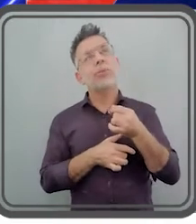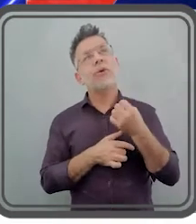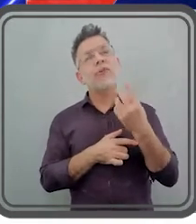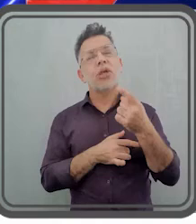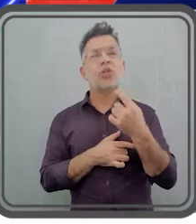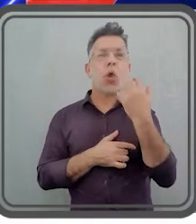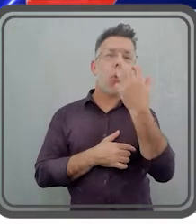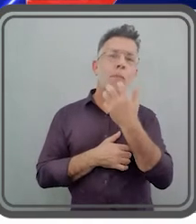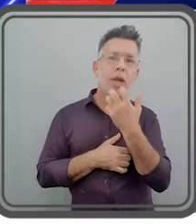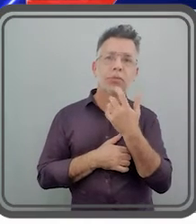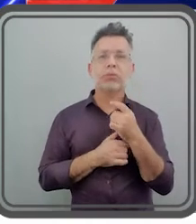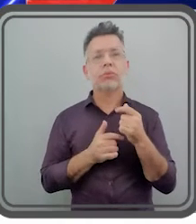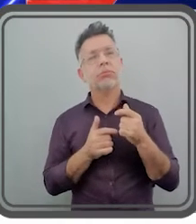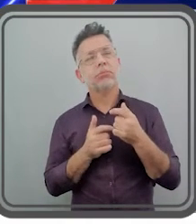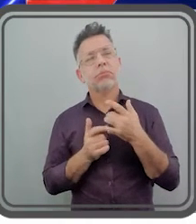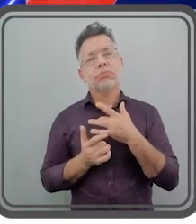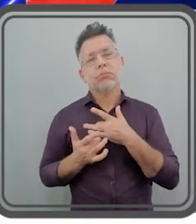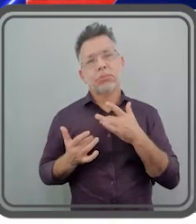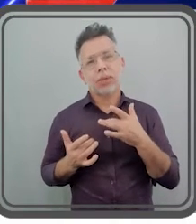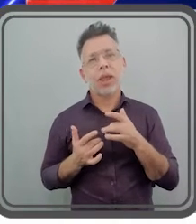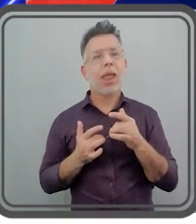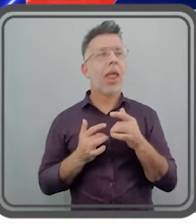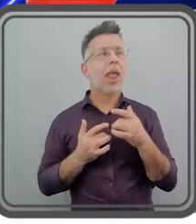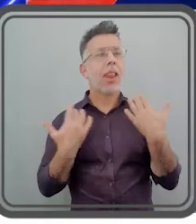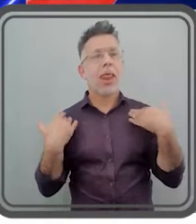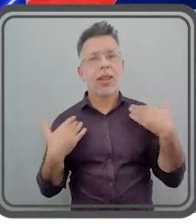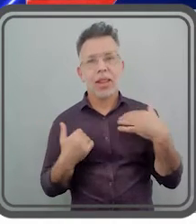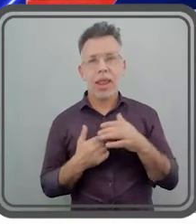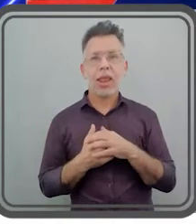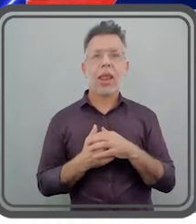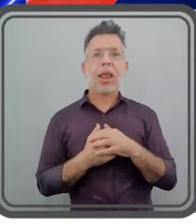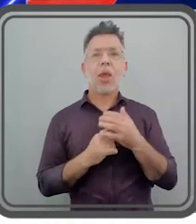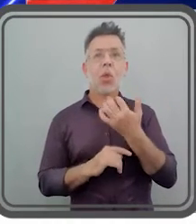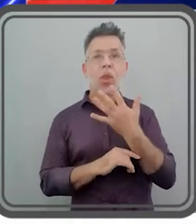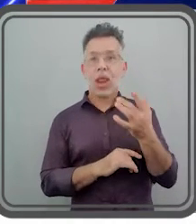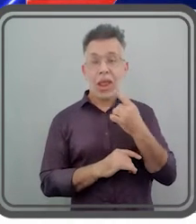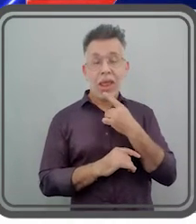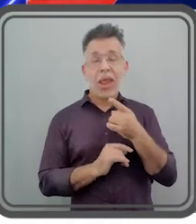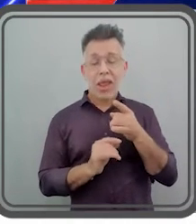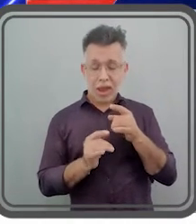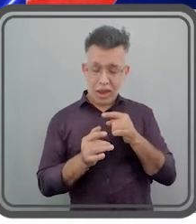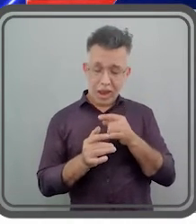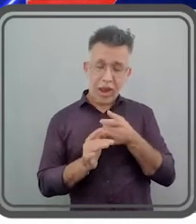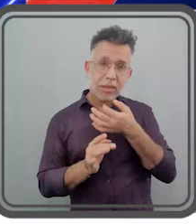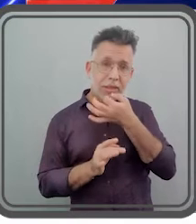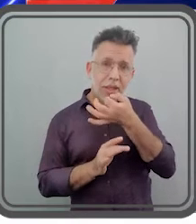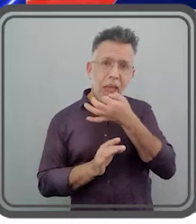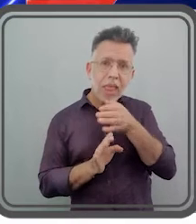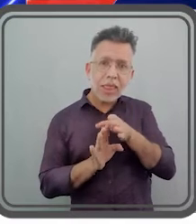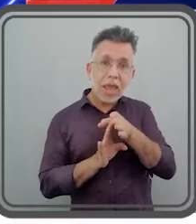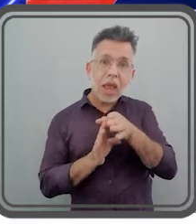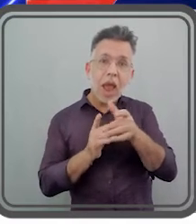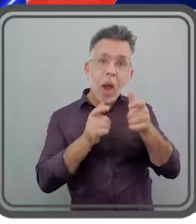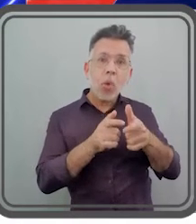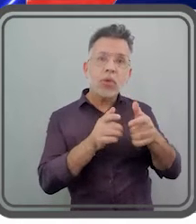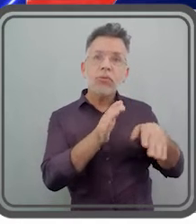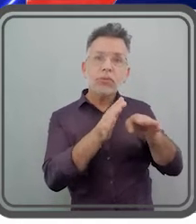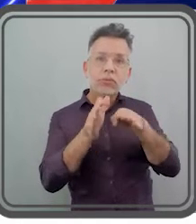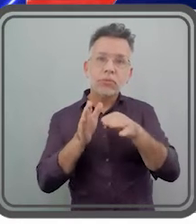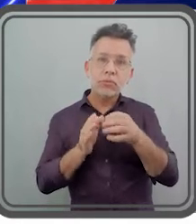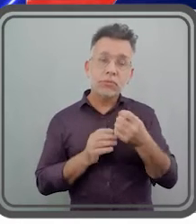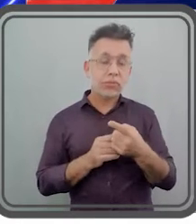quero uma viagem de lazer quero uma vez de natureza por r$ 2000 aí o cara tirou uma série de dica para onde você pode então